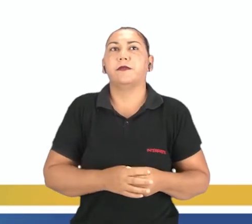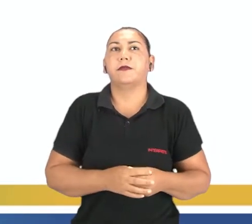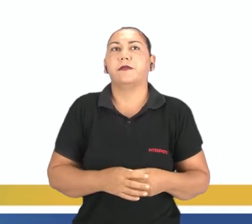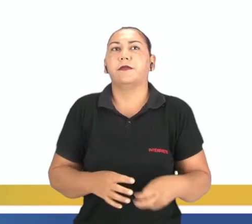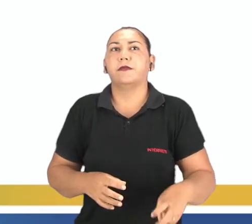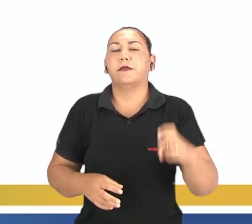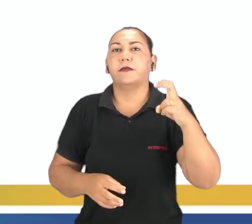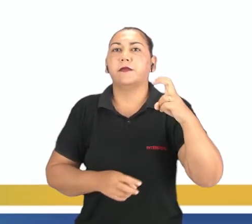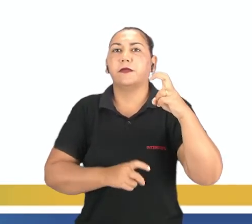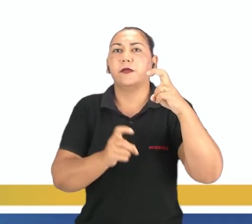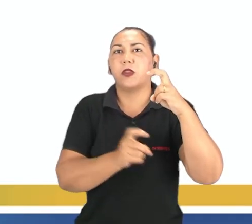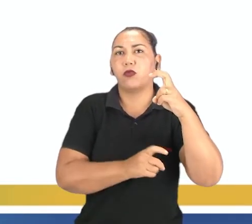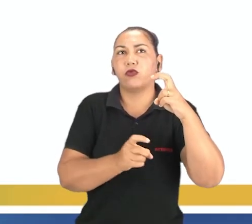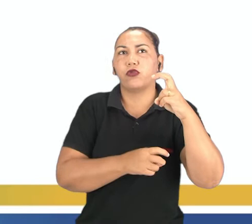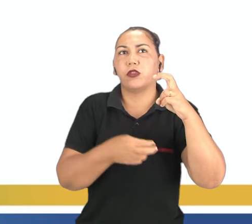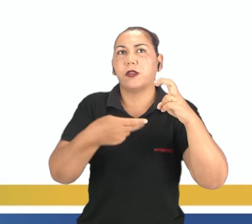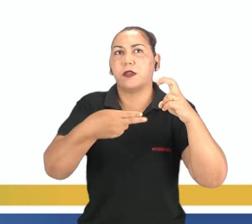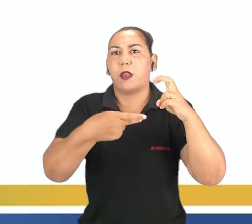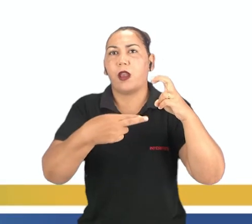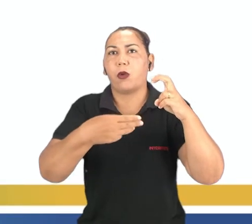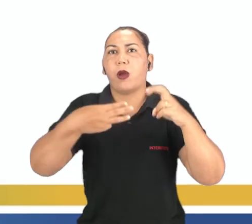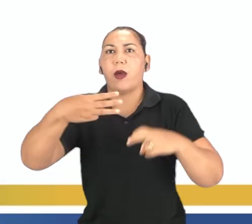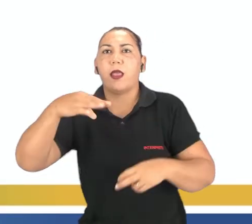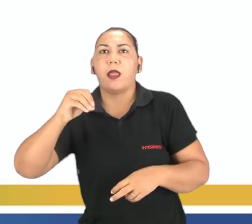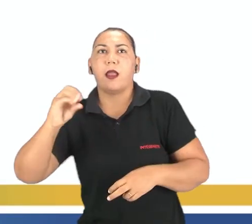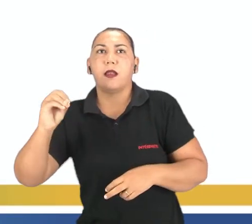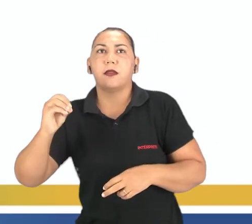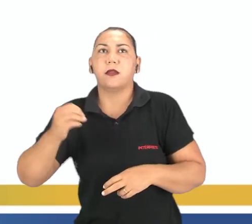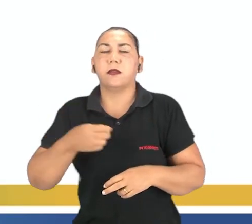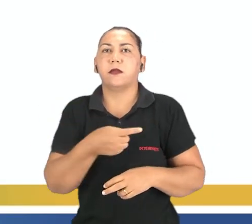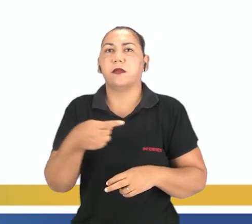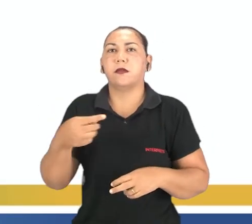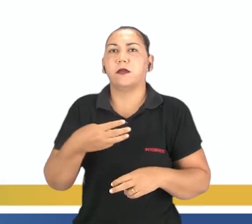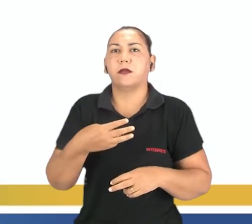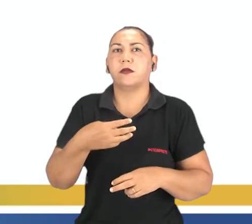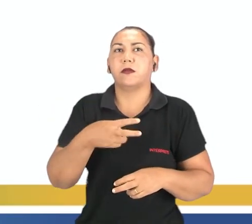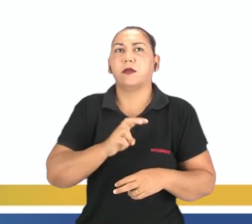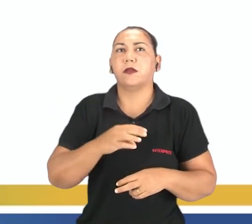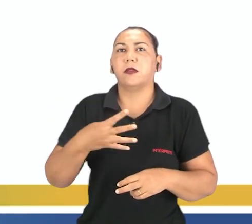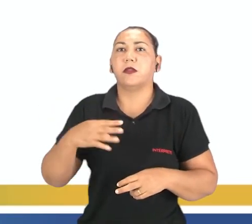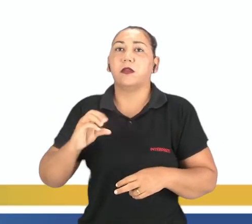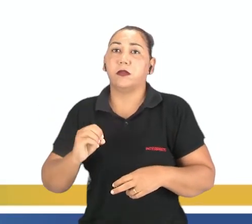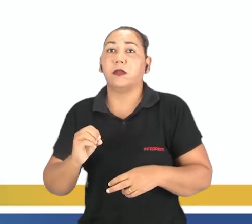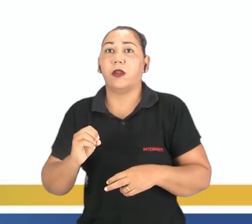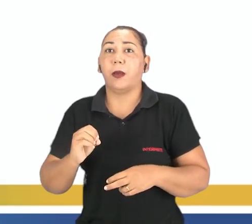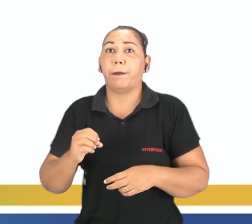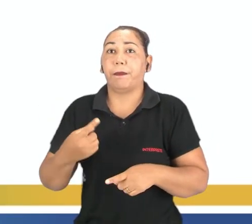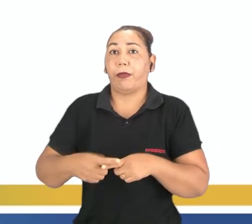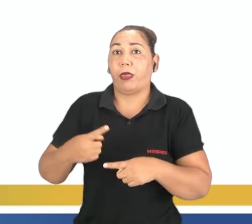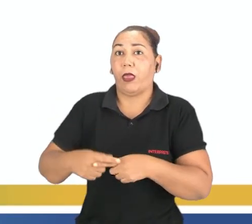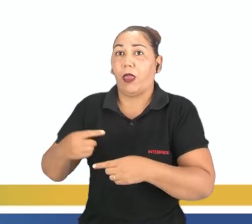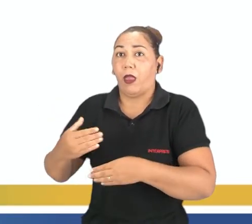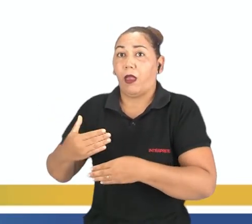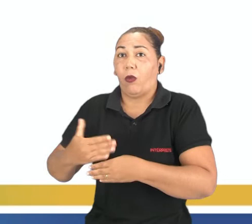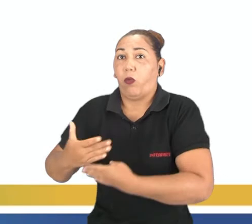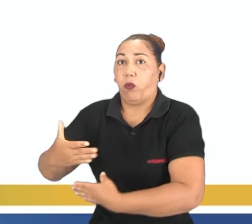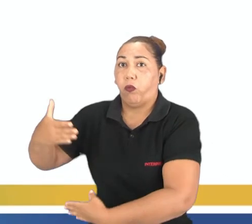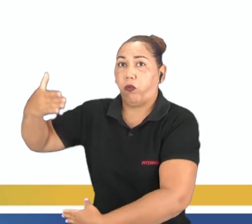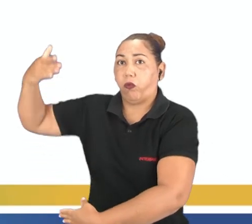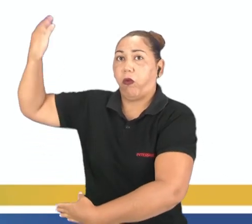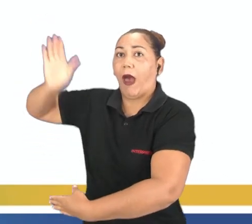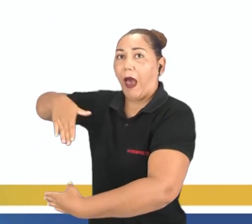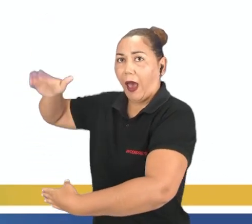que aumentando a área pintada, a quantidade de latas também deve aumentar, né? Então, portanto, essas grandezas, ó, elas